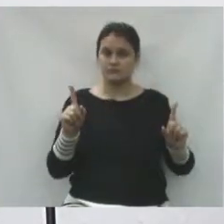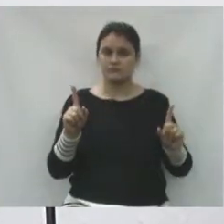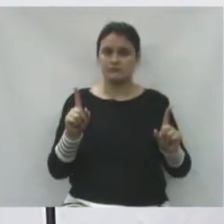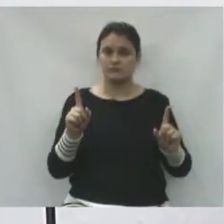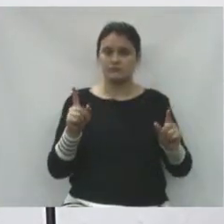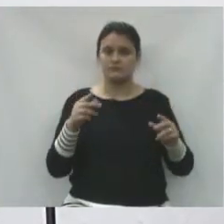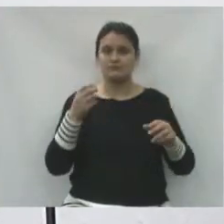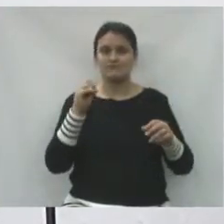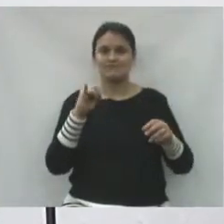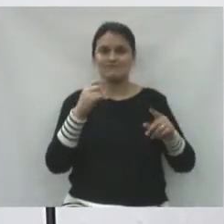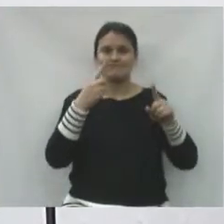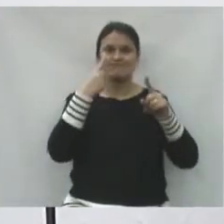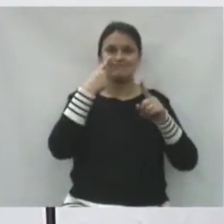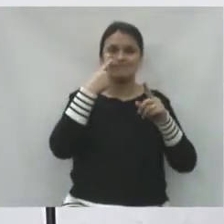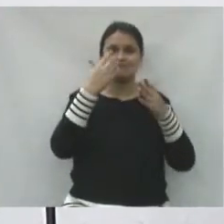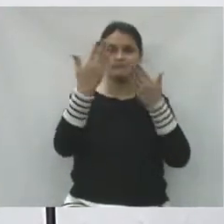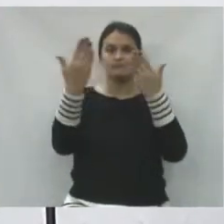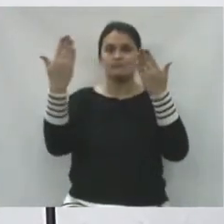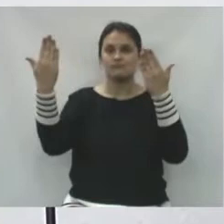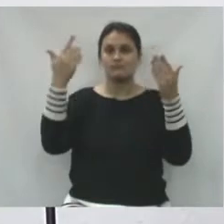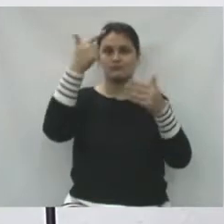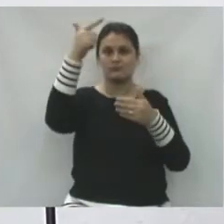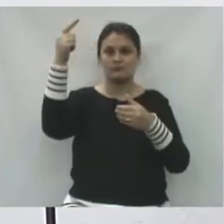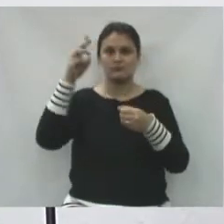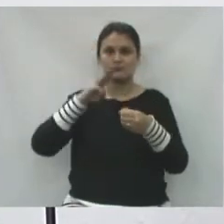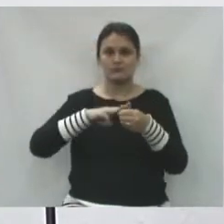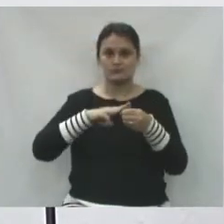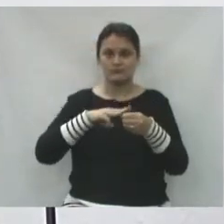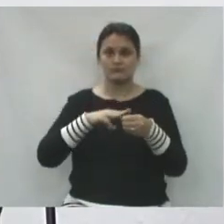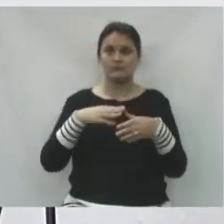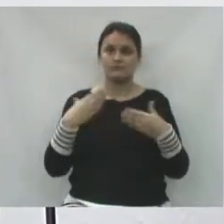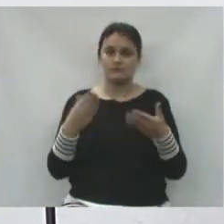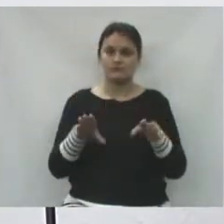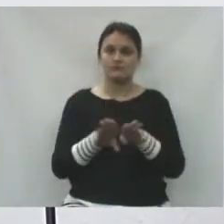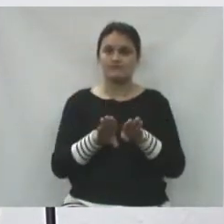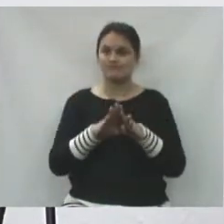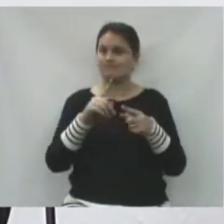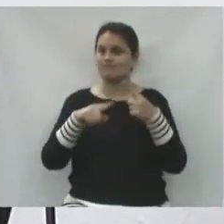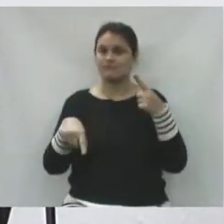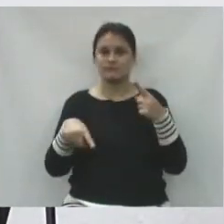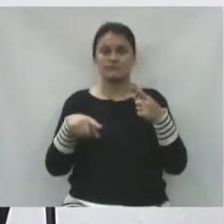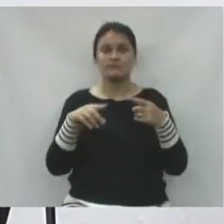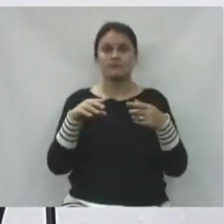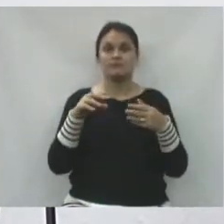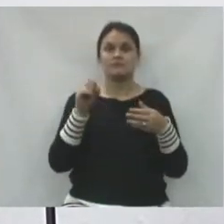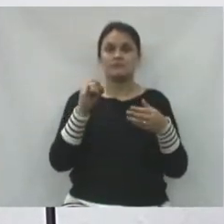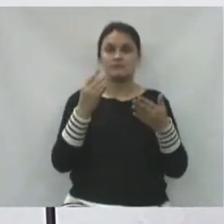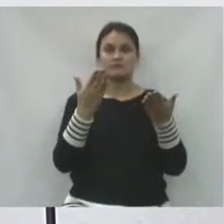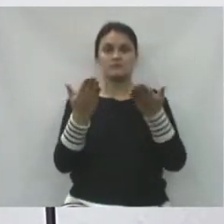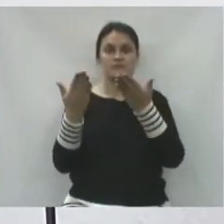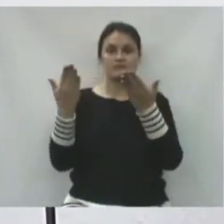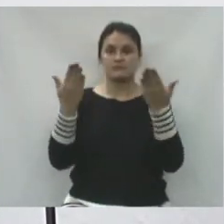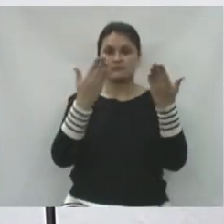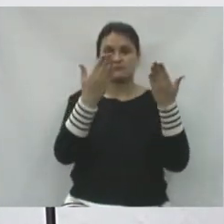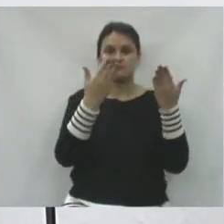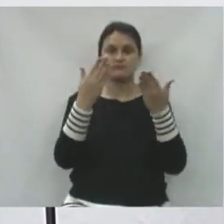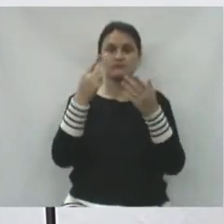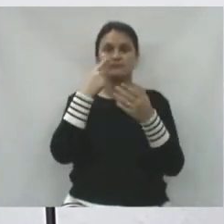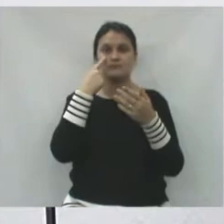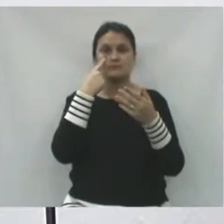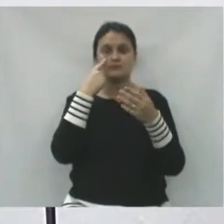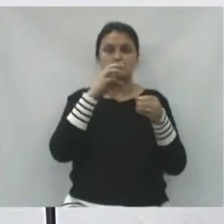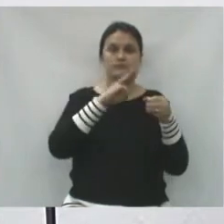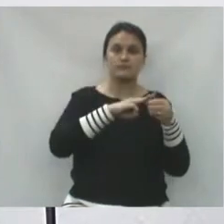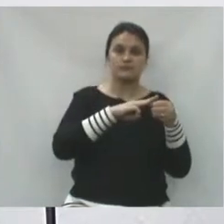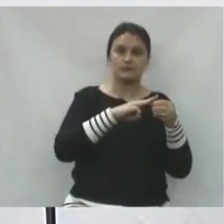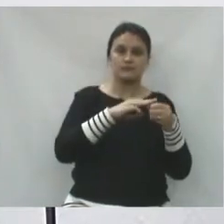diferente comparando aos milhares de municípios, sendo também opostas quando comparamos